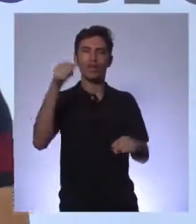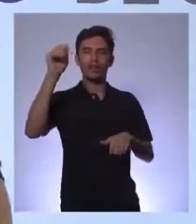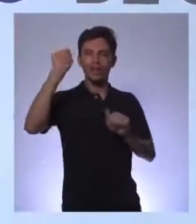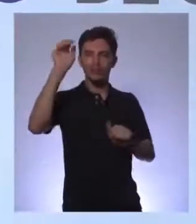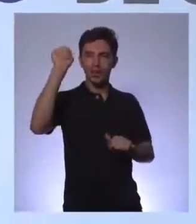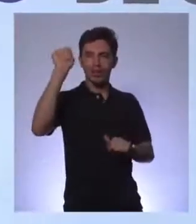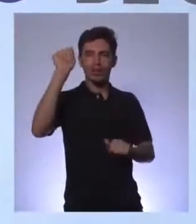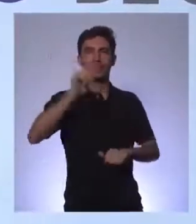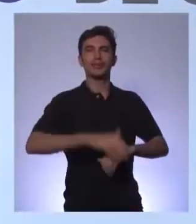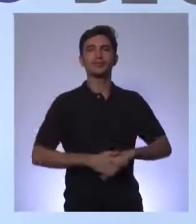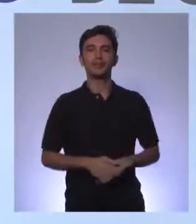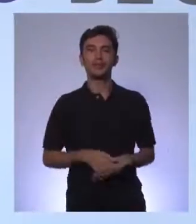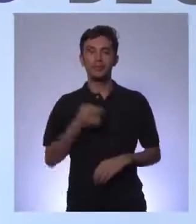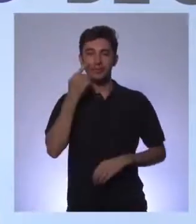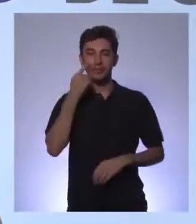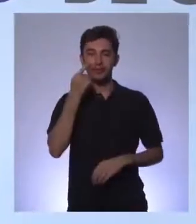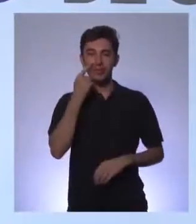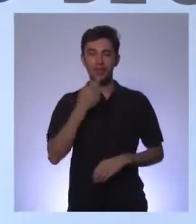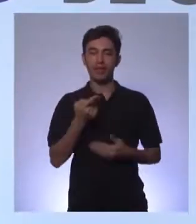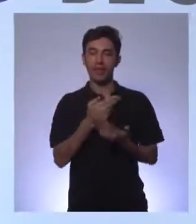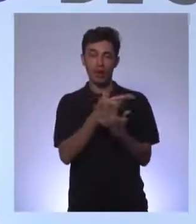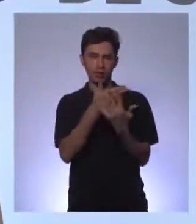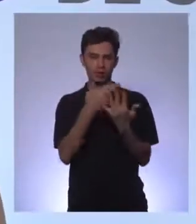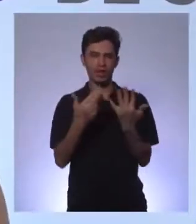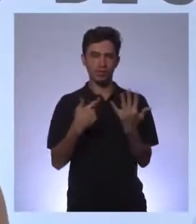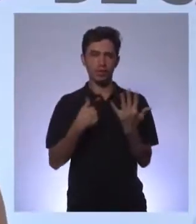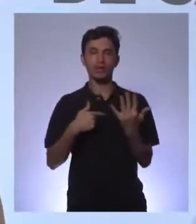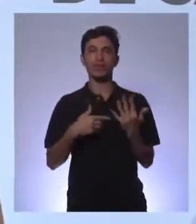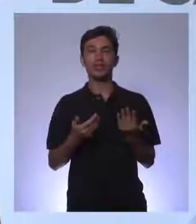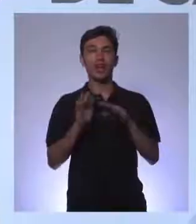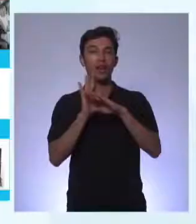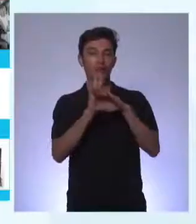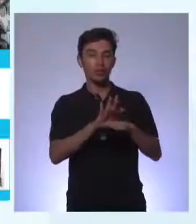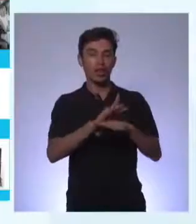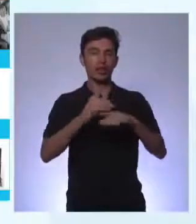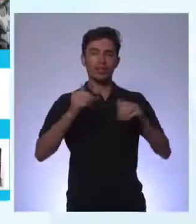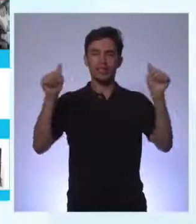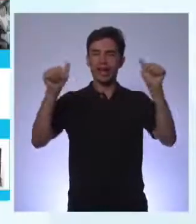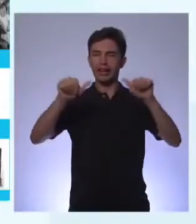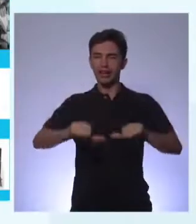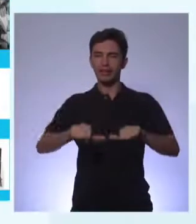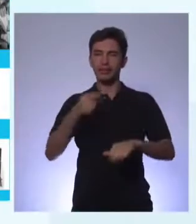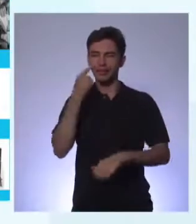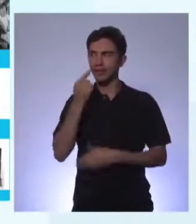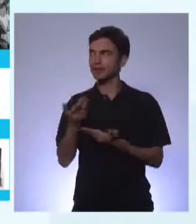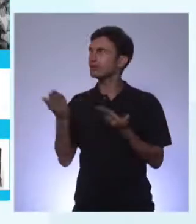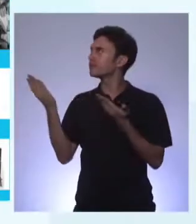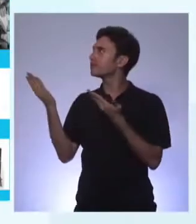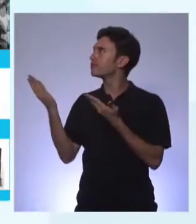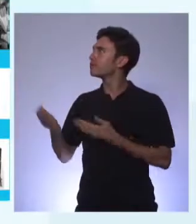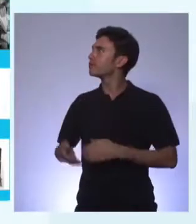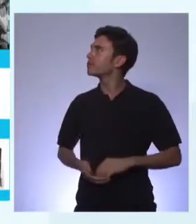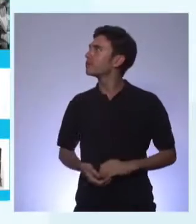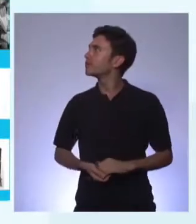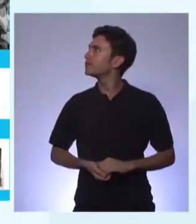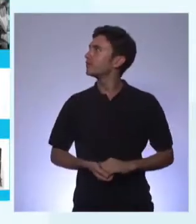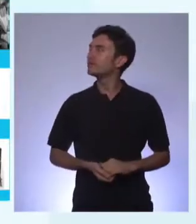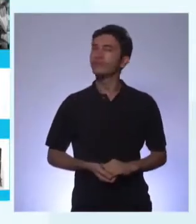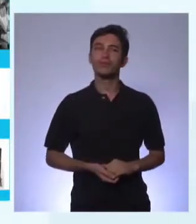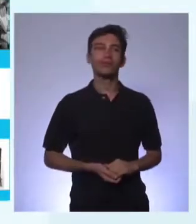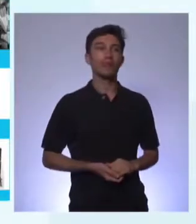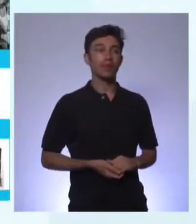espanhol. Vamos olhar alguns elementos que proporcionaram essa crise? Na tela.